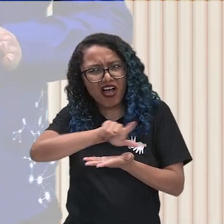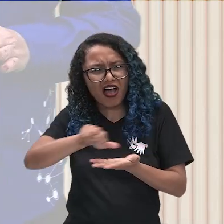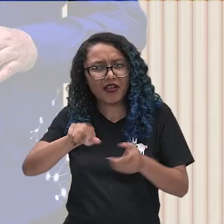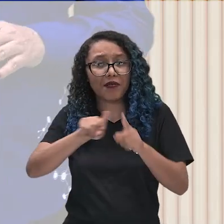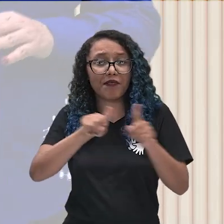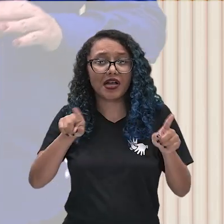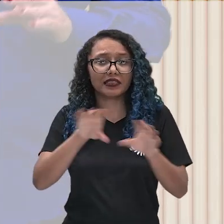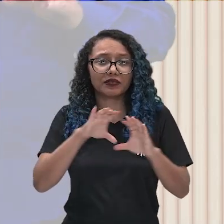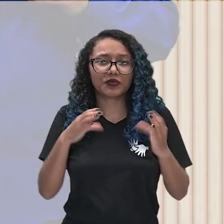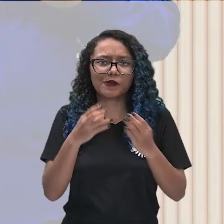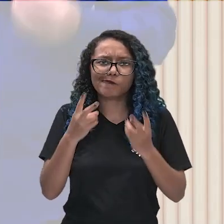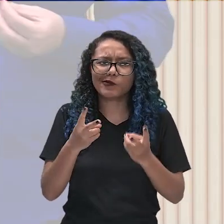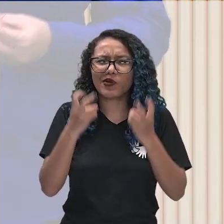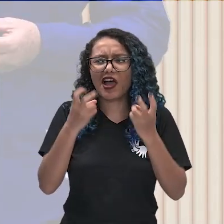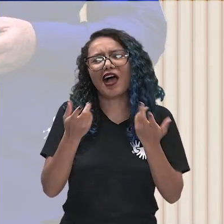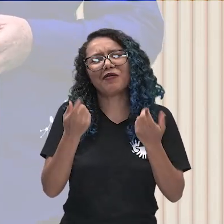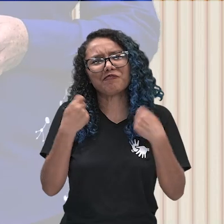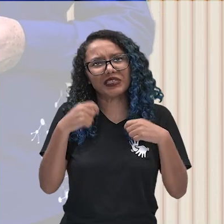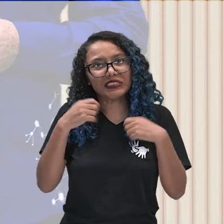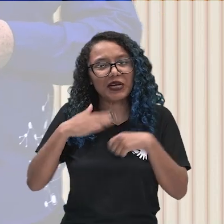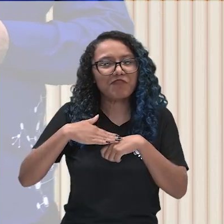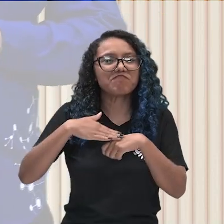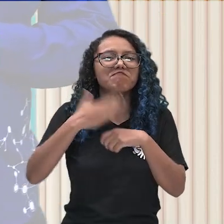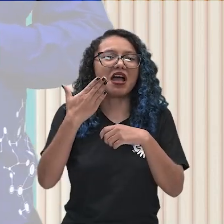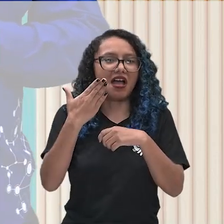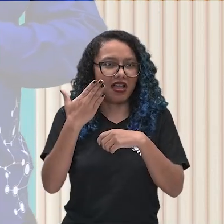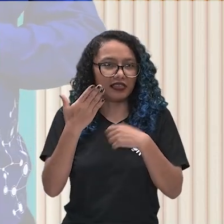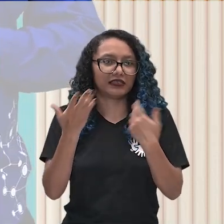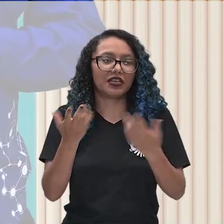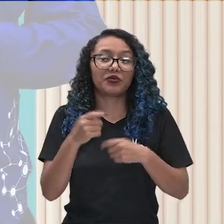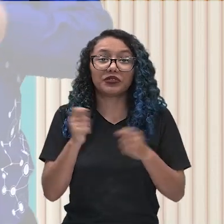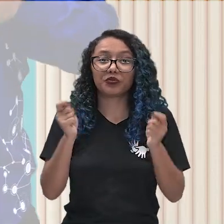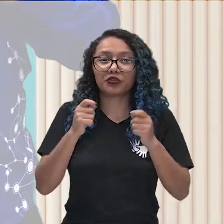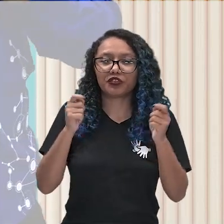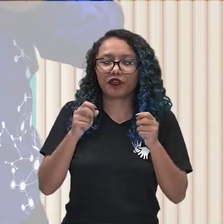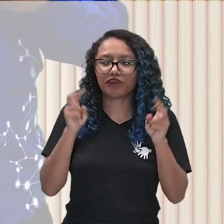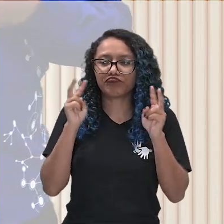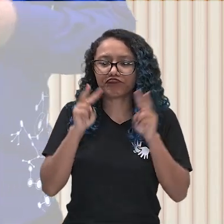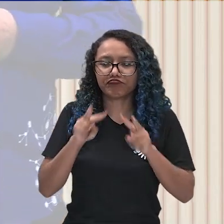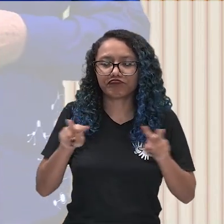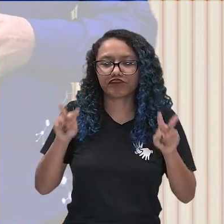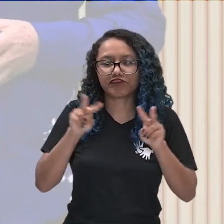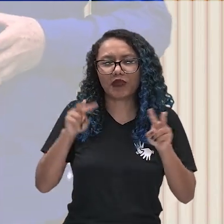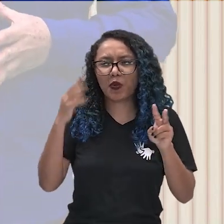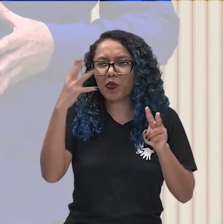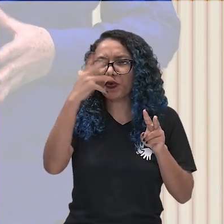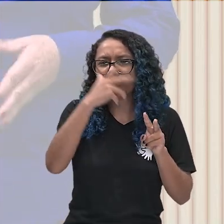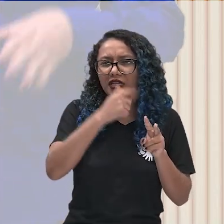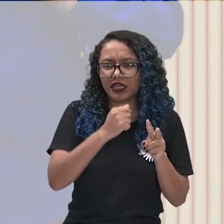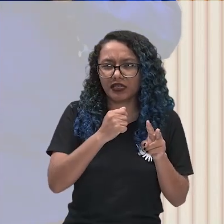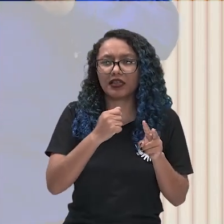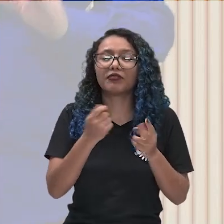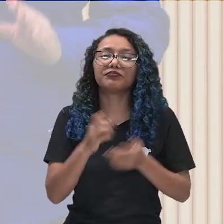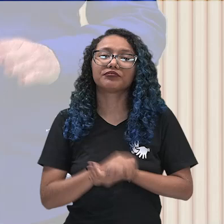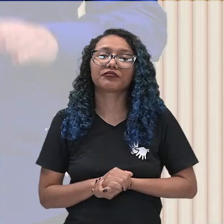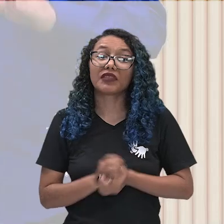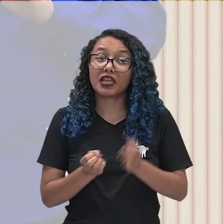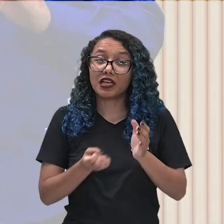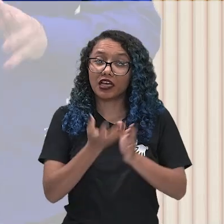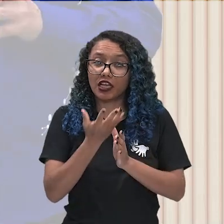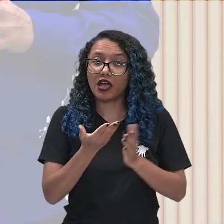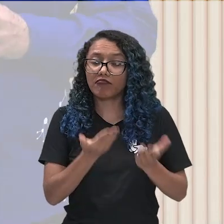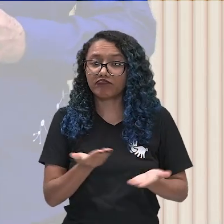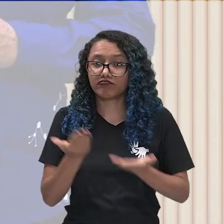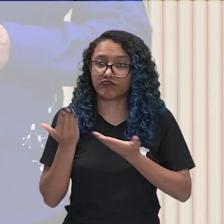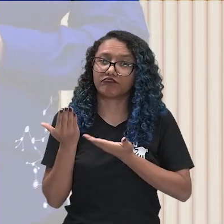comunidade achou que não era o suficiente para tornar a vista lá de cima ainda mais espetacular. Surgiu o Caminho